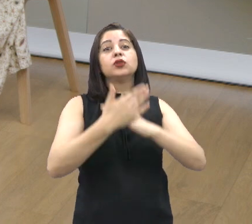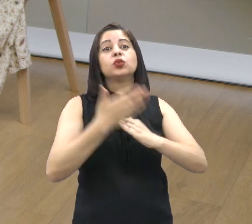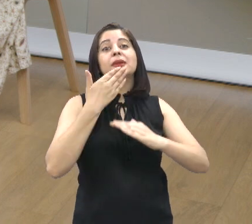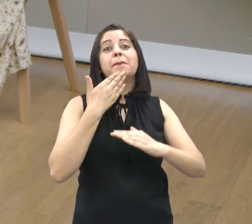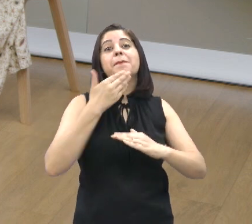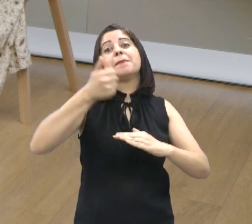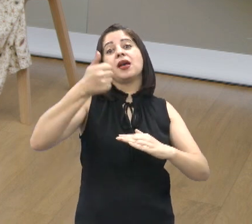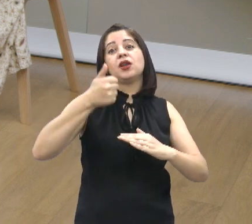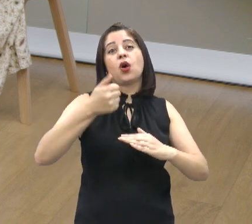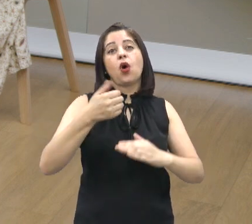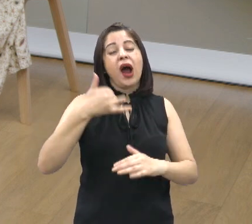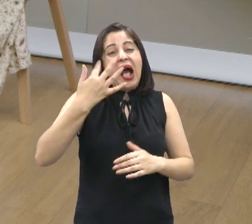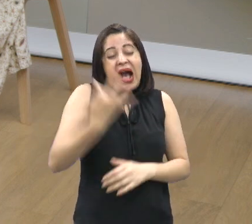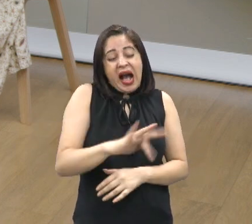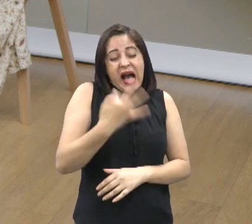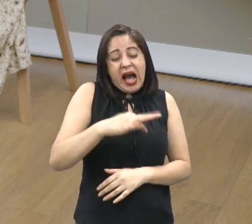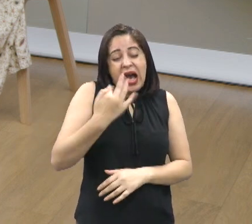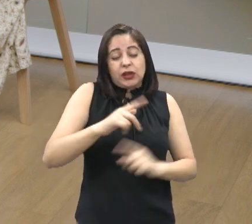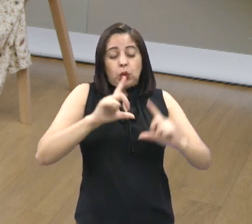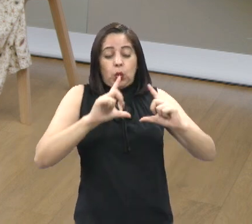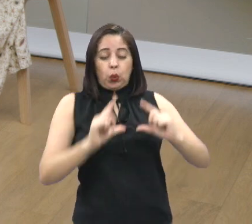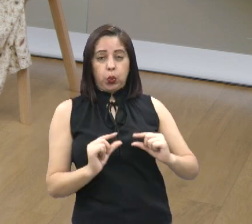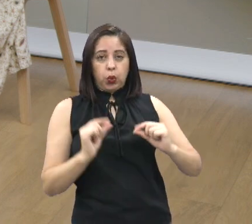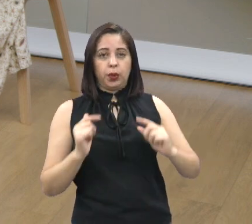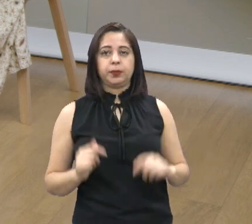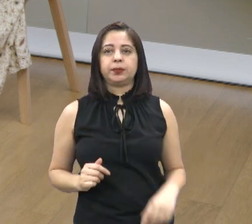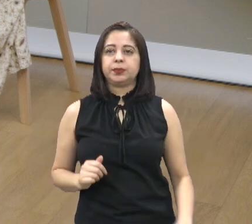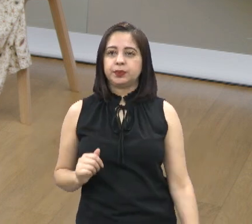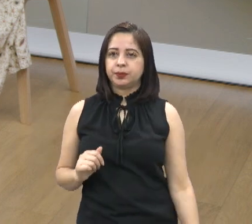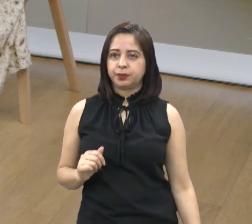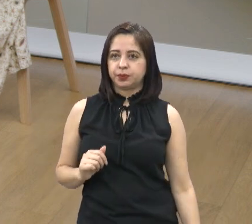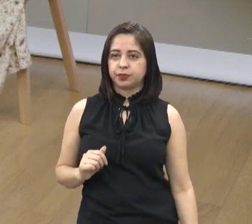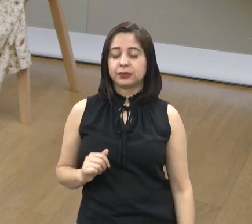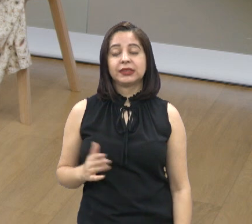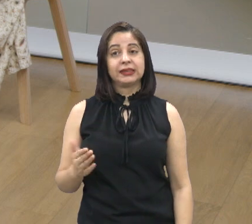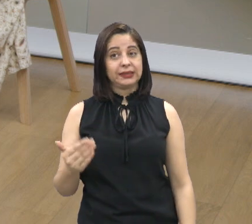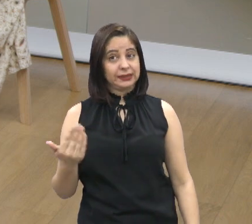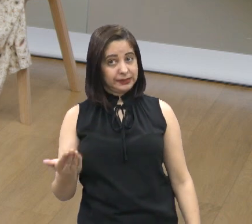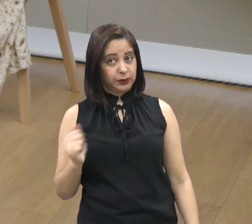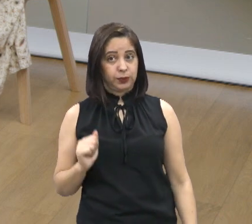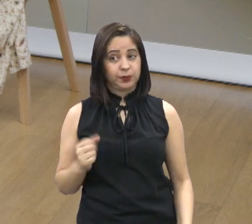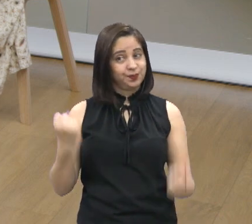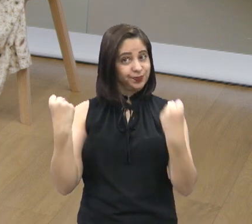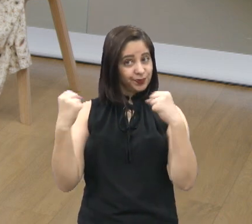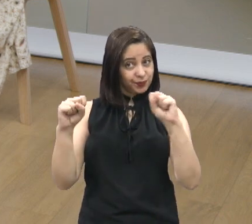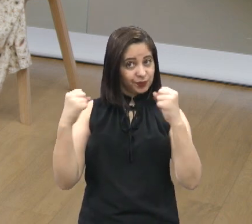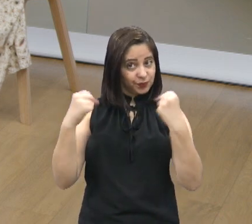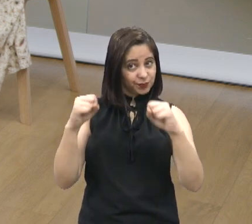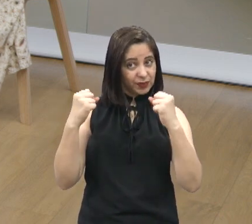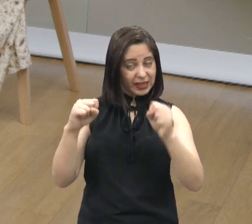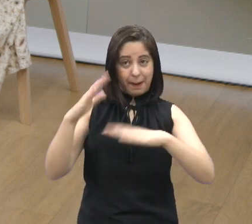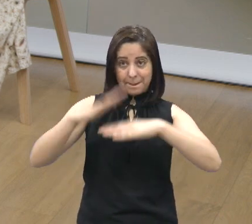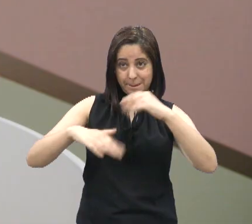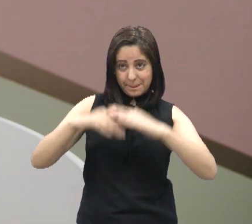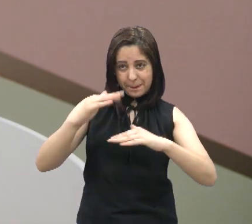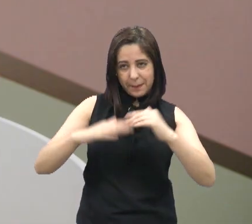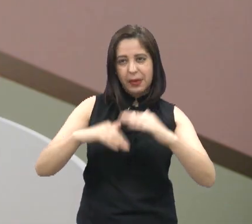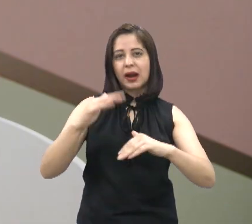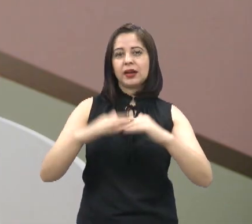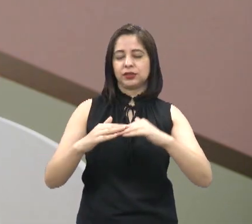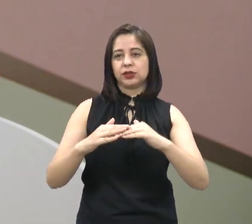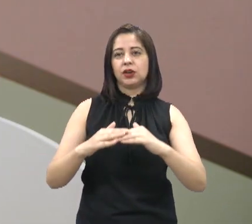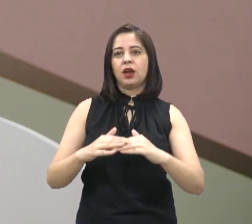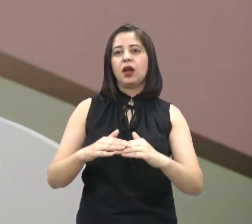alguma dor, algum problema ali nas juntas? Sim. Então, falando da atividade física, como foi falado,